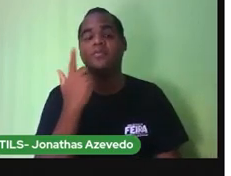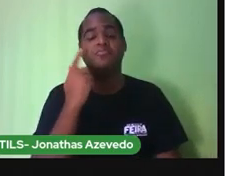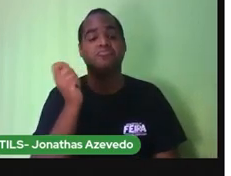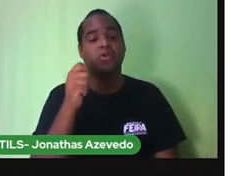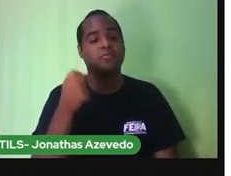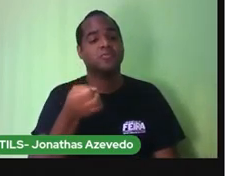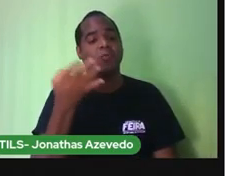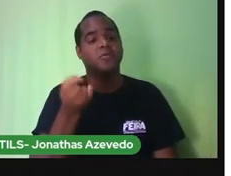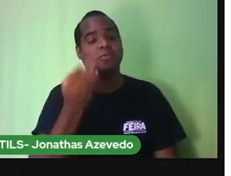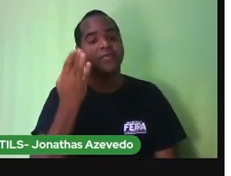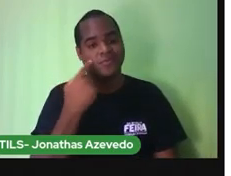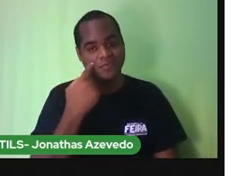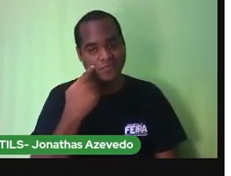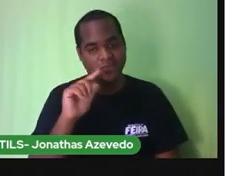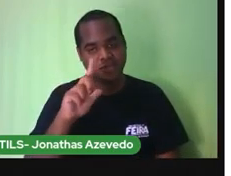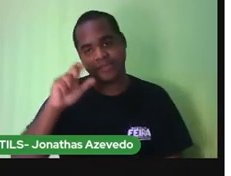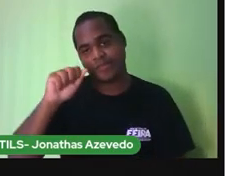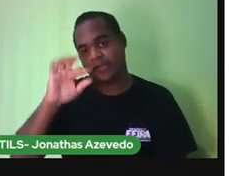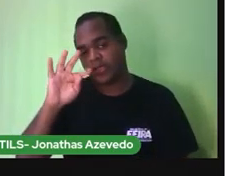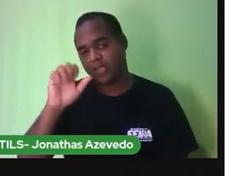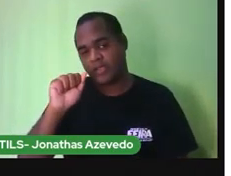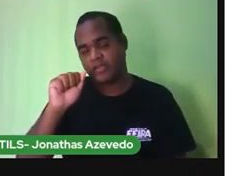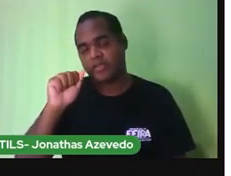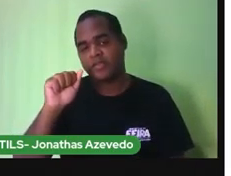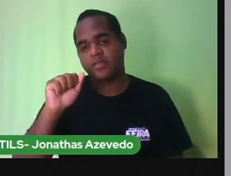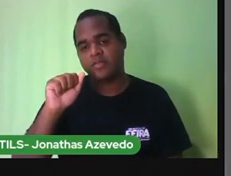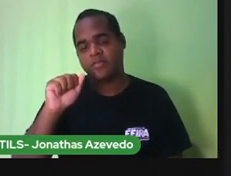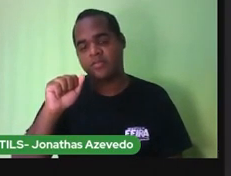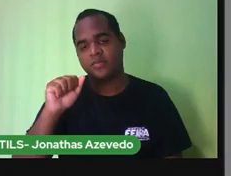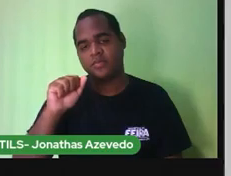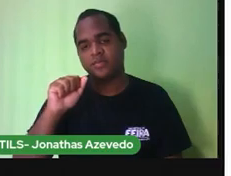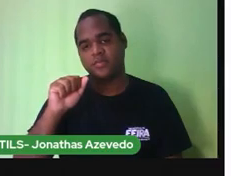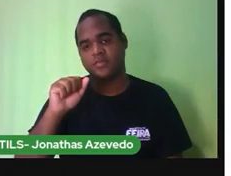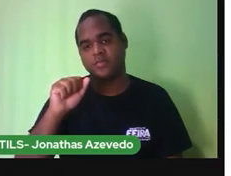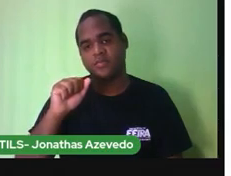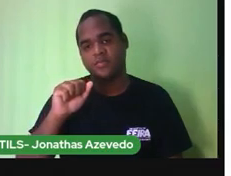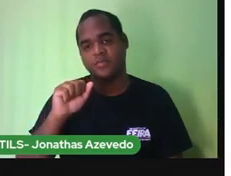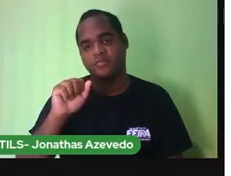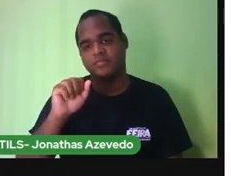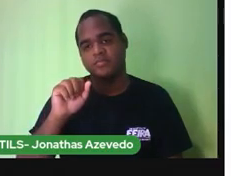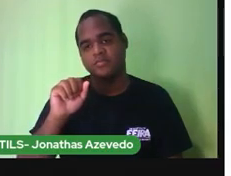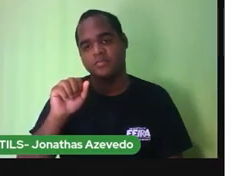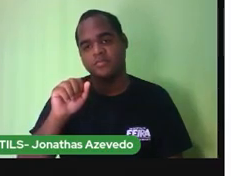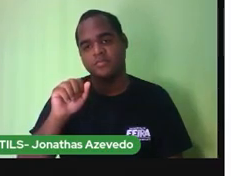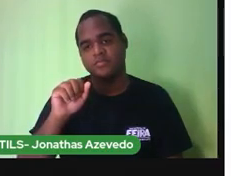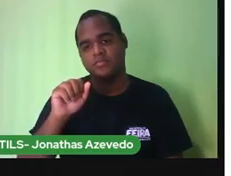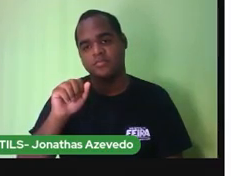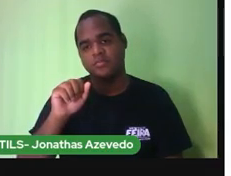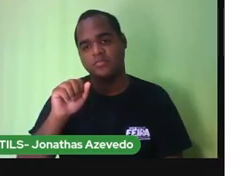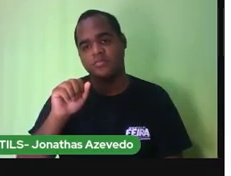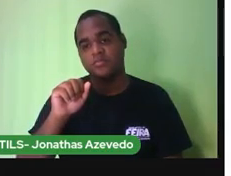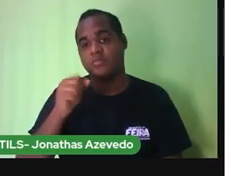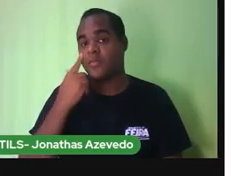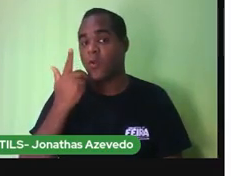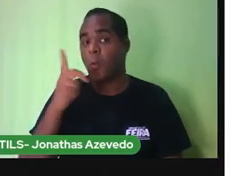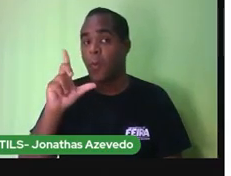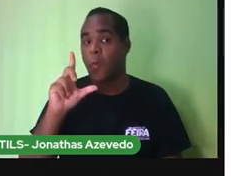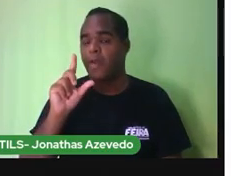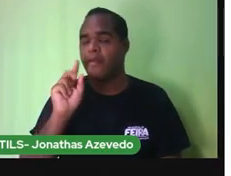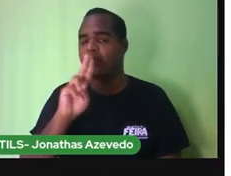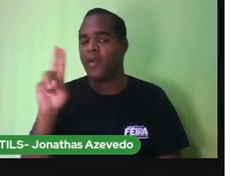isso lá tá a e agora a pro colocou